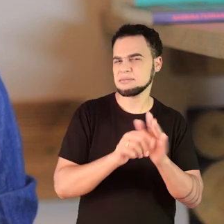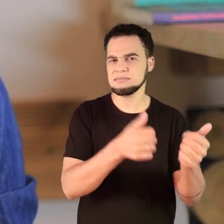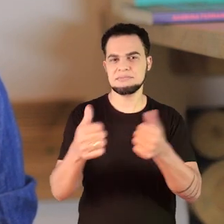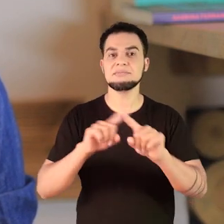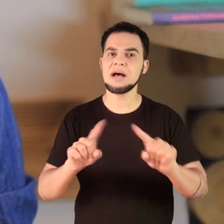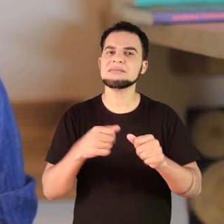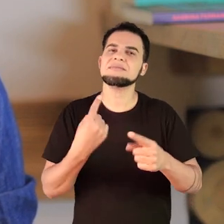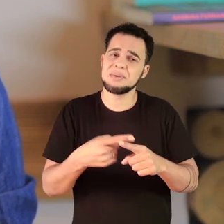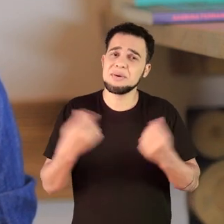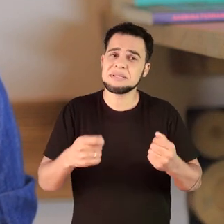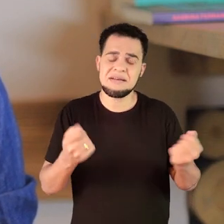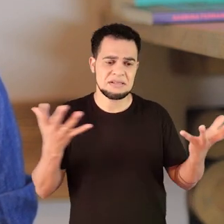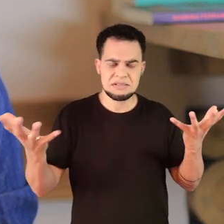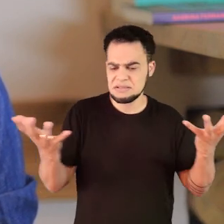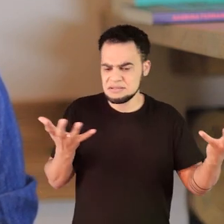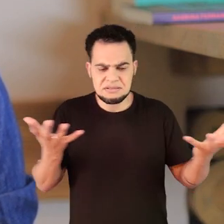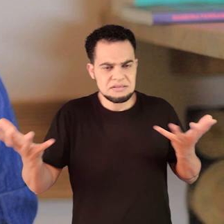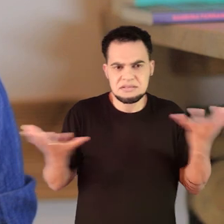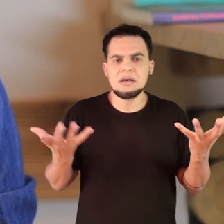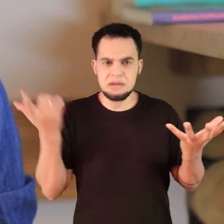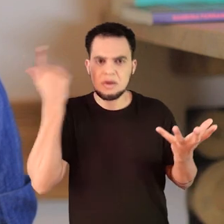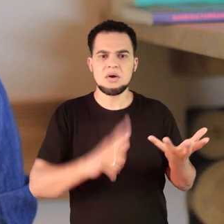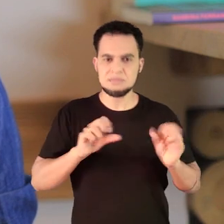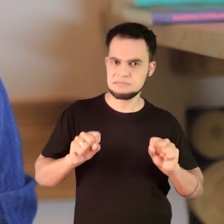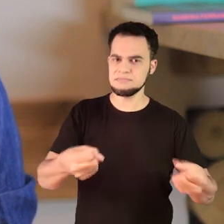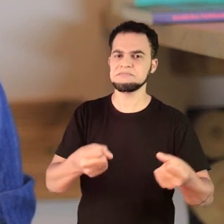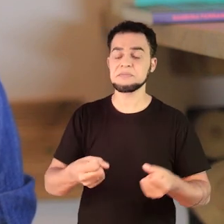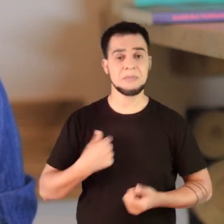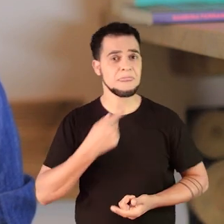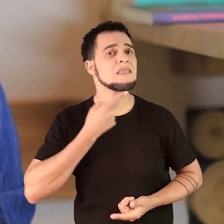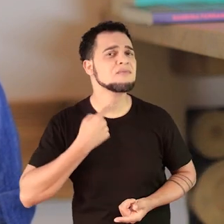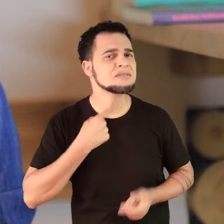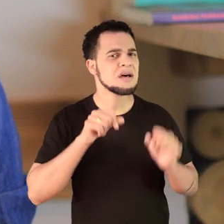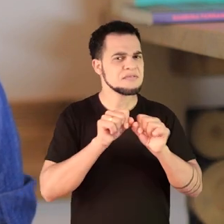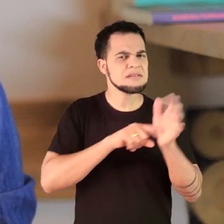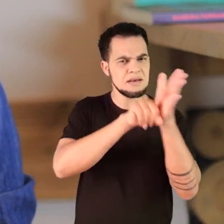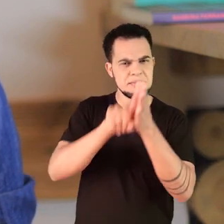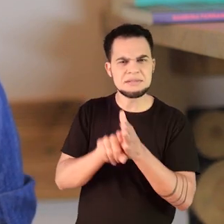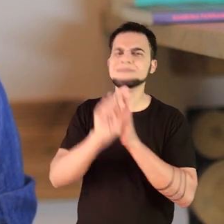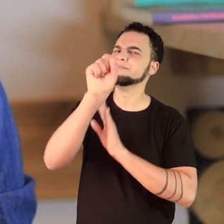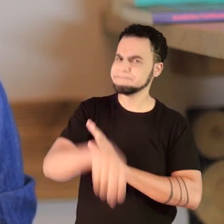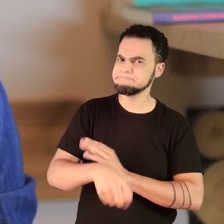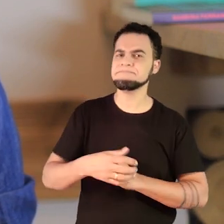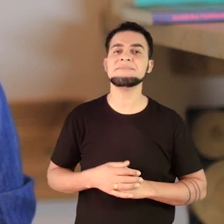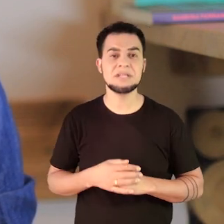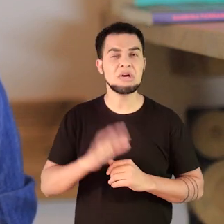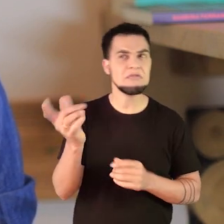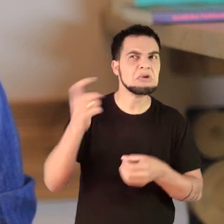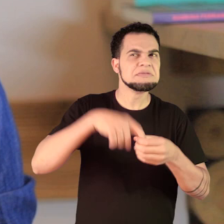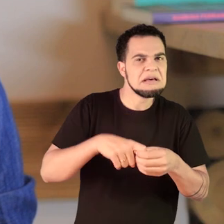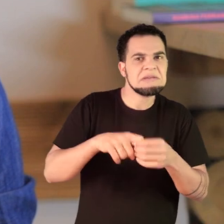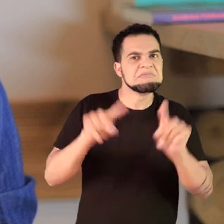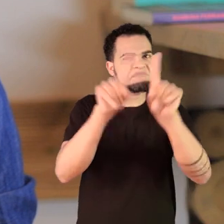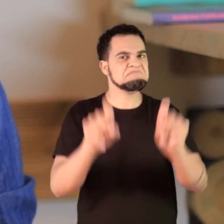mas por ter que equilibrar um monte de prato ao mesmo tempo para conseguir me manter. Tenho vontade de voltar a fazer pesquisa? Sim. Vou voltar